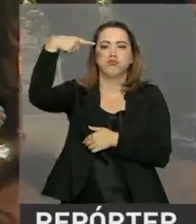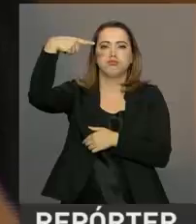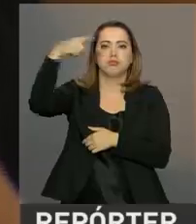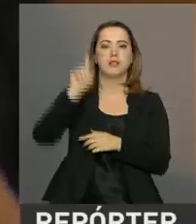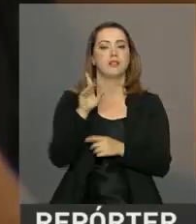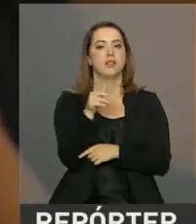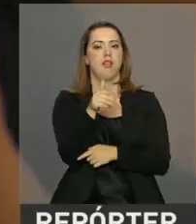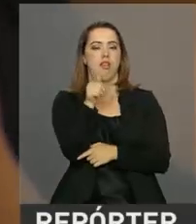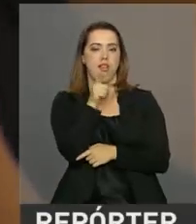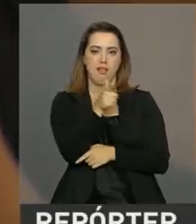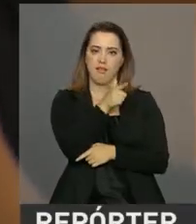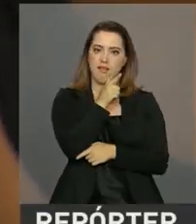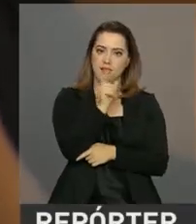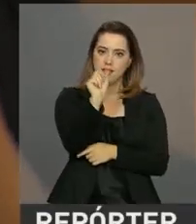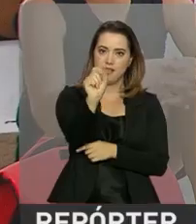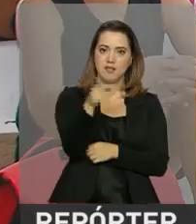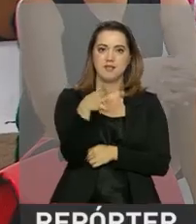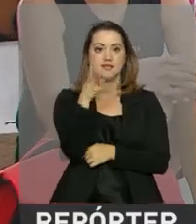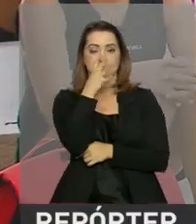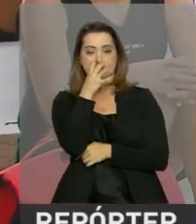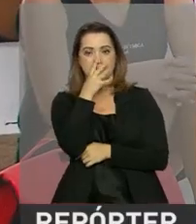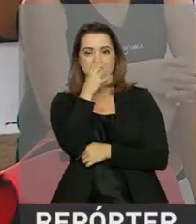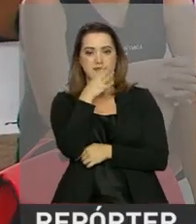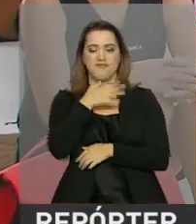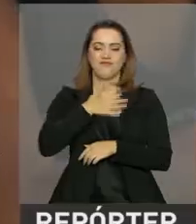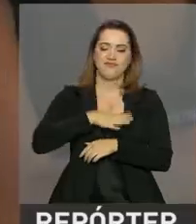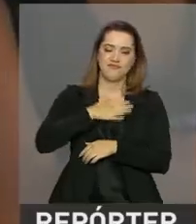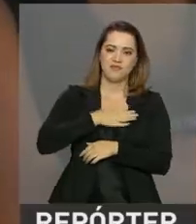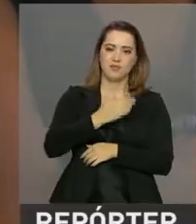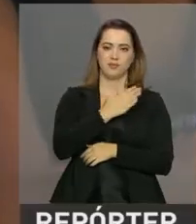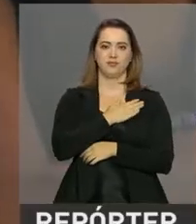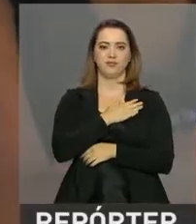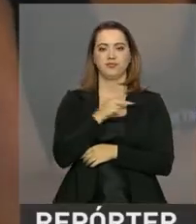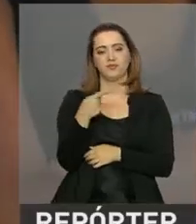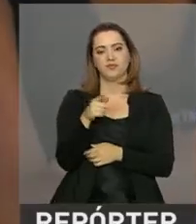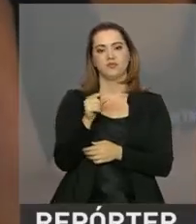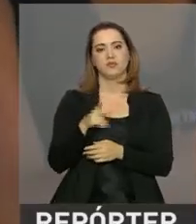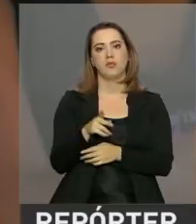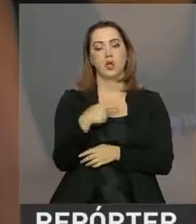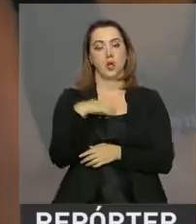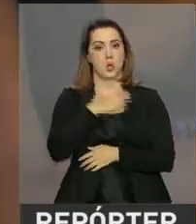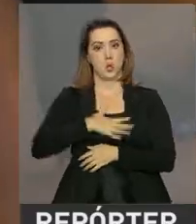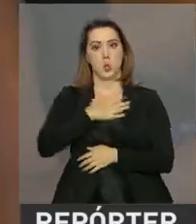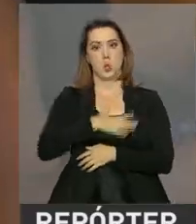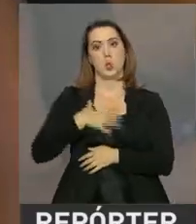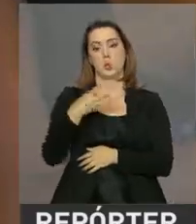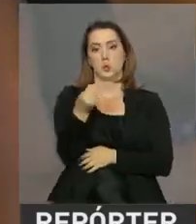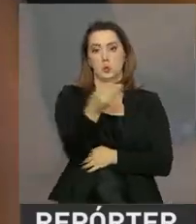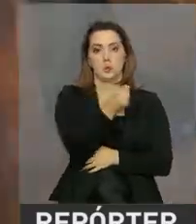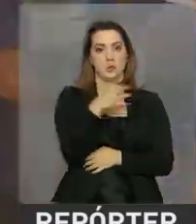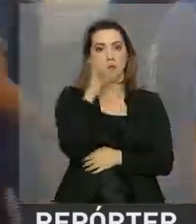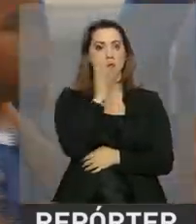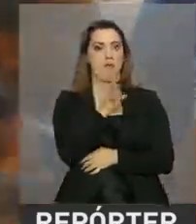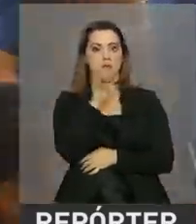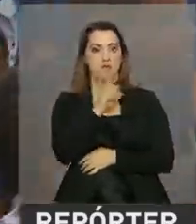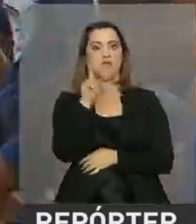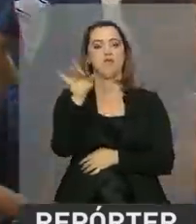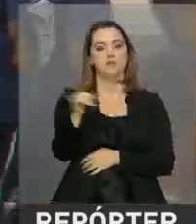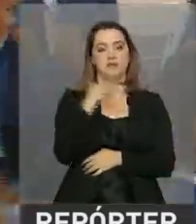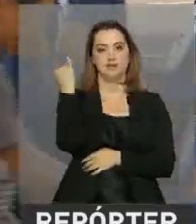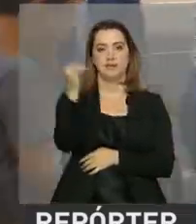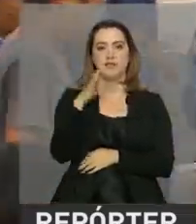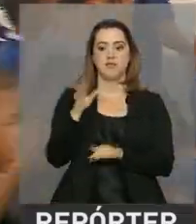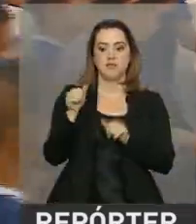lanche mas a admiração e o carinho pelo país Não Param eu gosto muito do meu país eu acho ele muito legal então eu acho muito importante